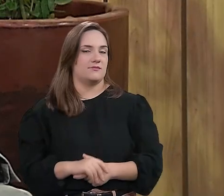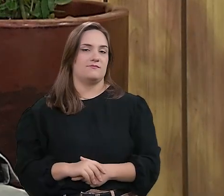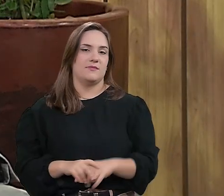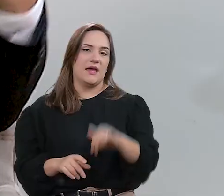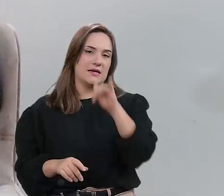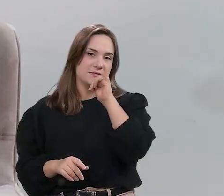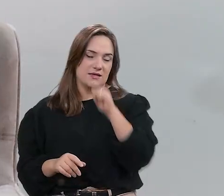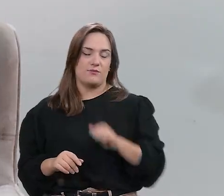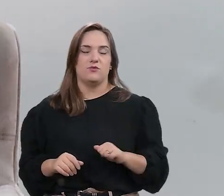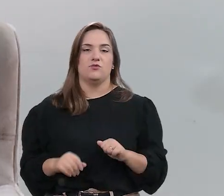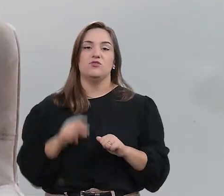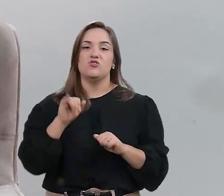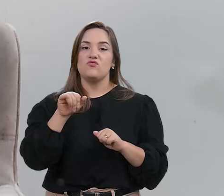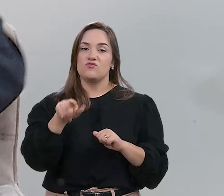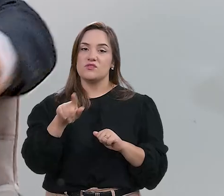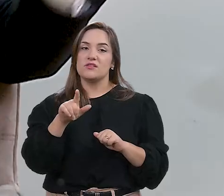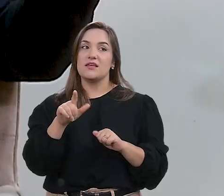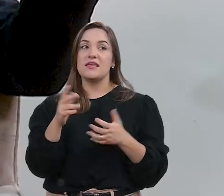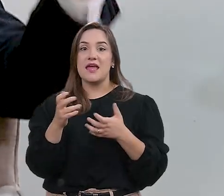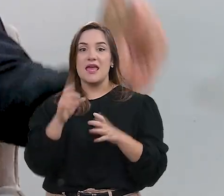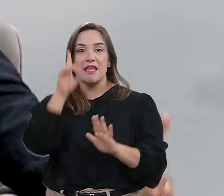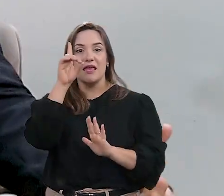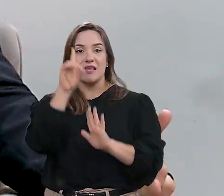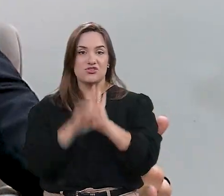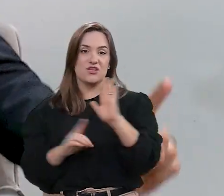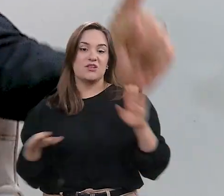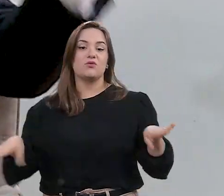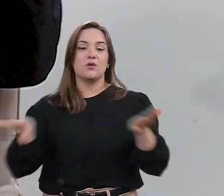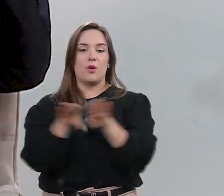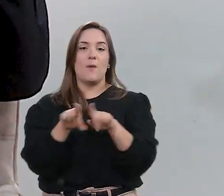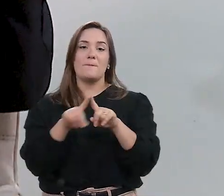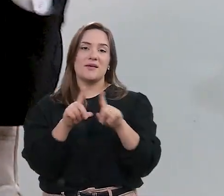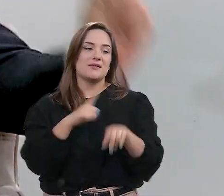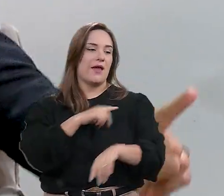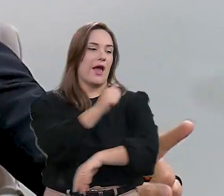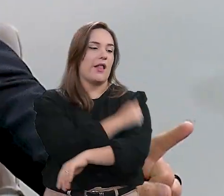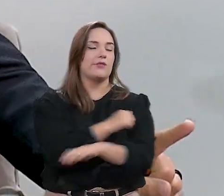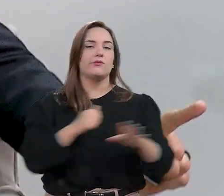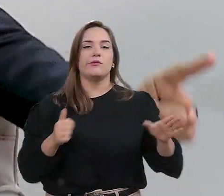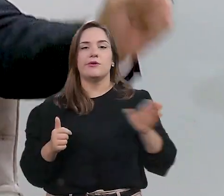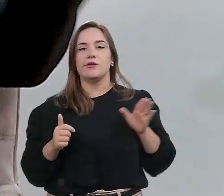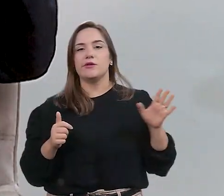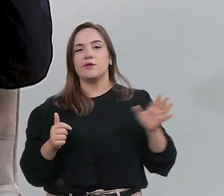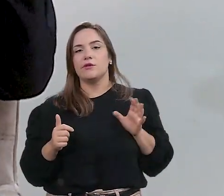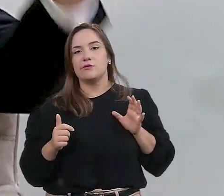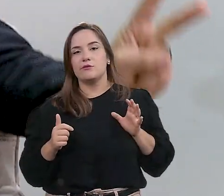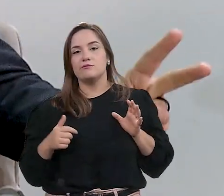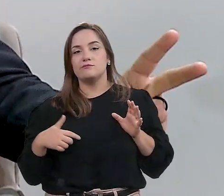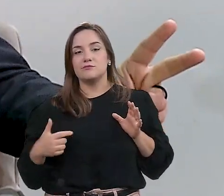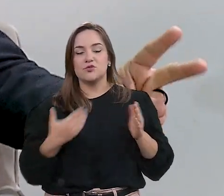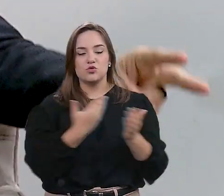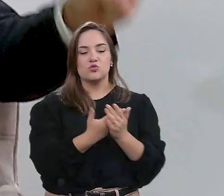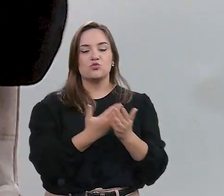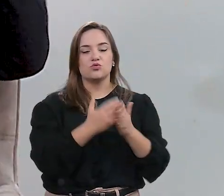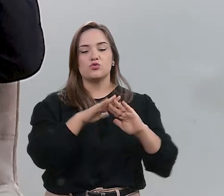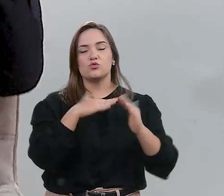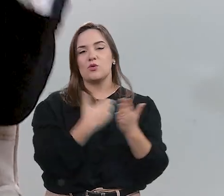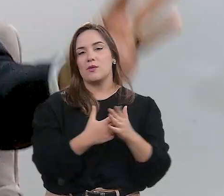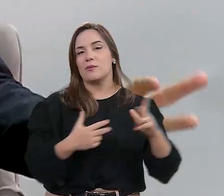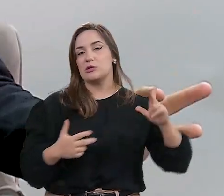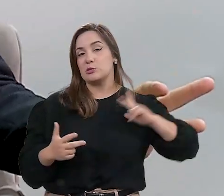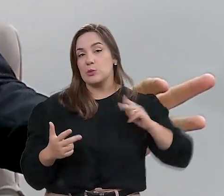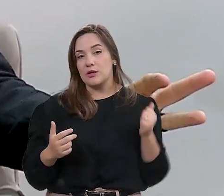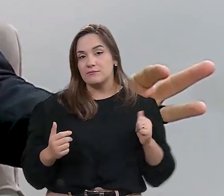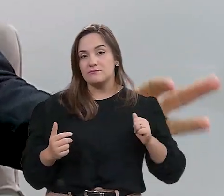de igualdade de direitos se você tem um aluno rico que estuda em escola particular, que faz inglês,